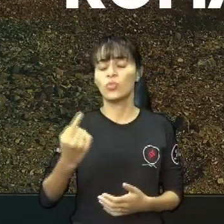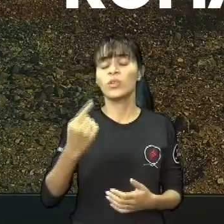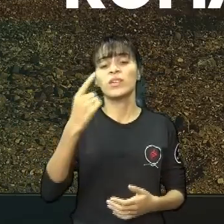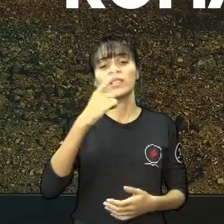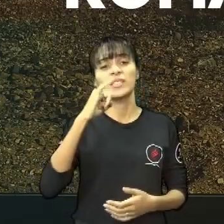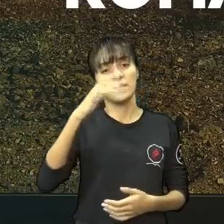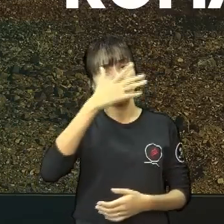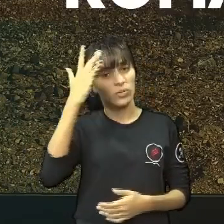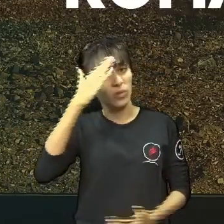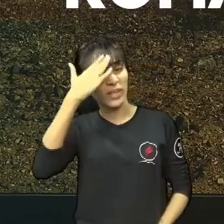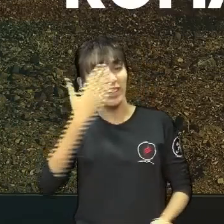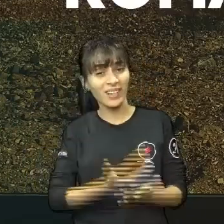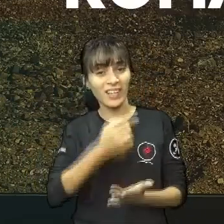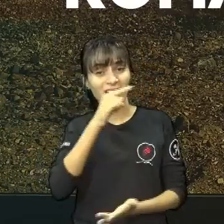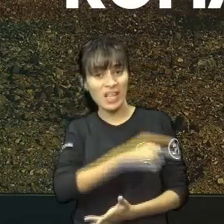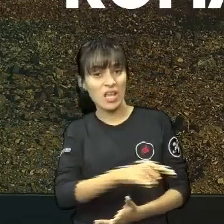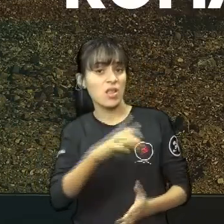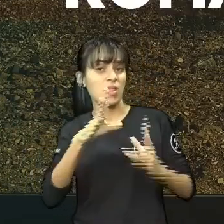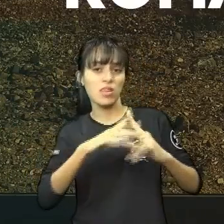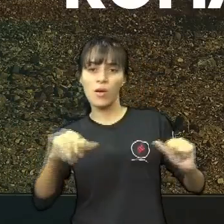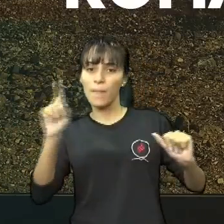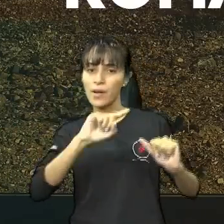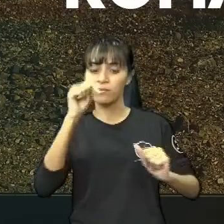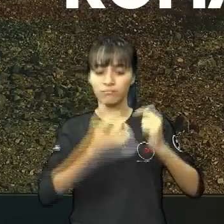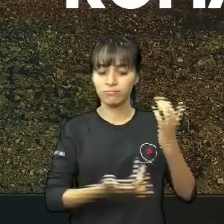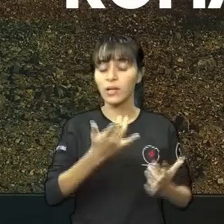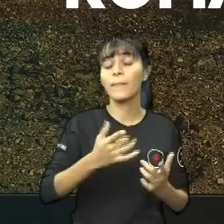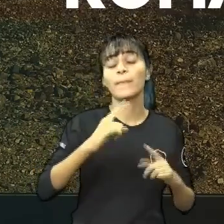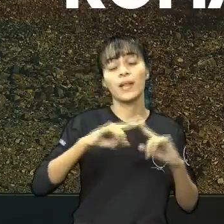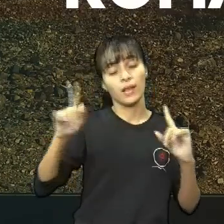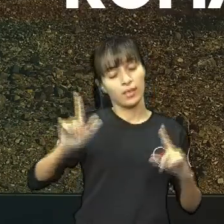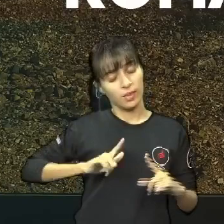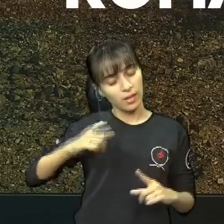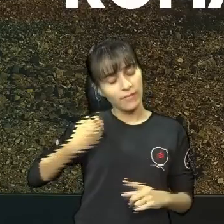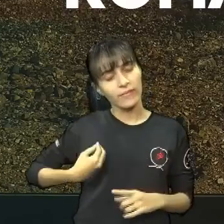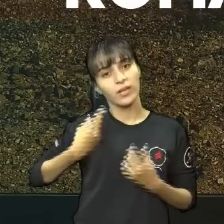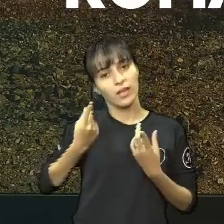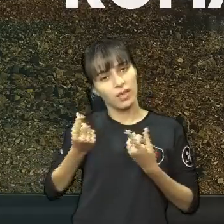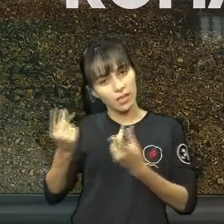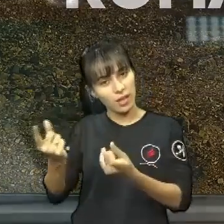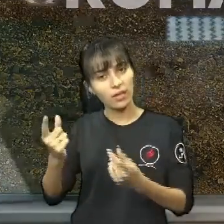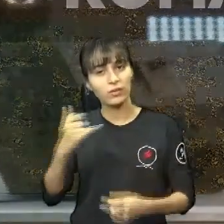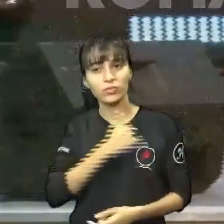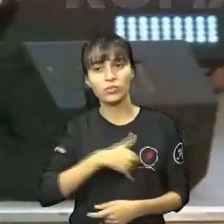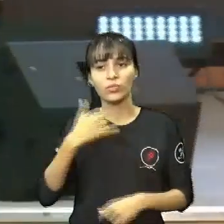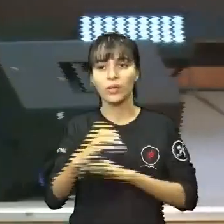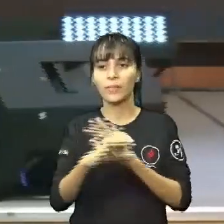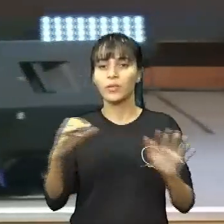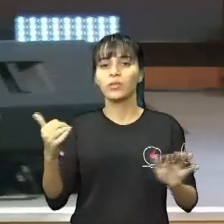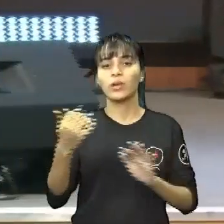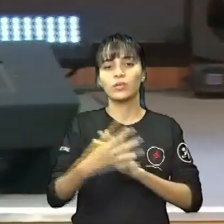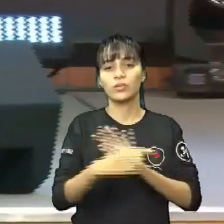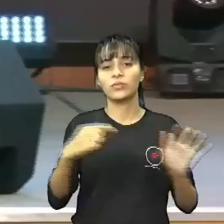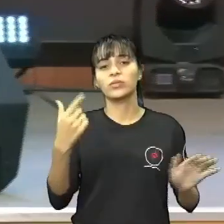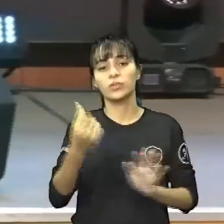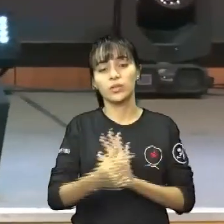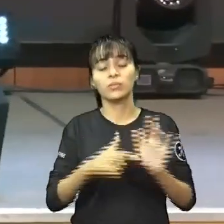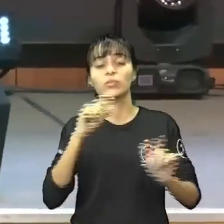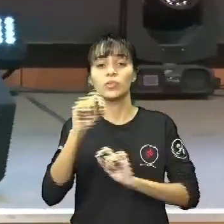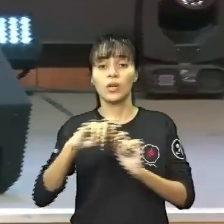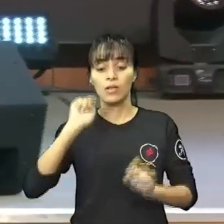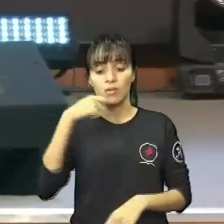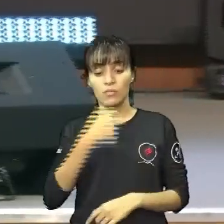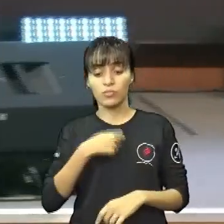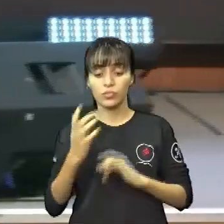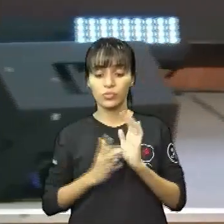nele crê não perece isso é não vá para o inferno mas tem a vida eterna João 14:6 Jesus declara Eu sou